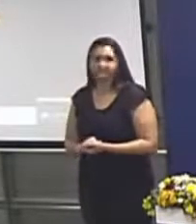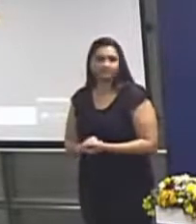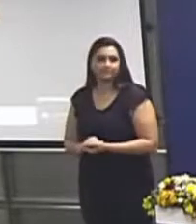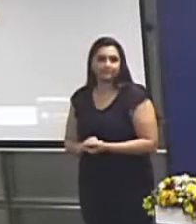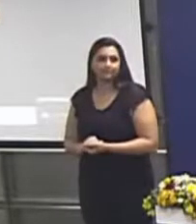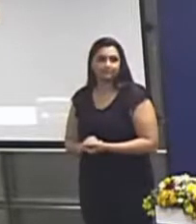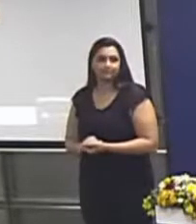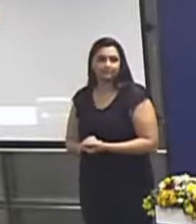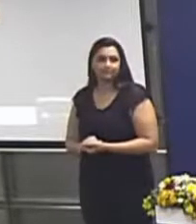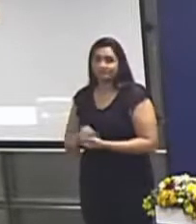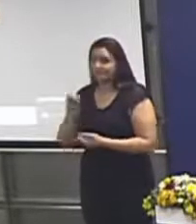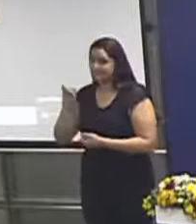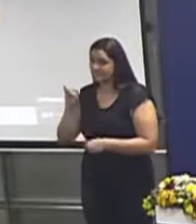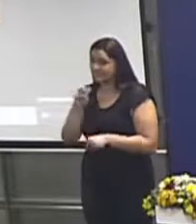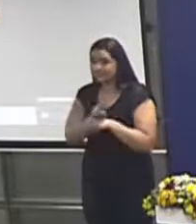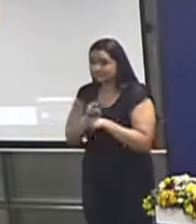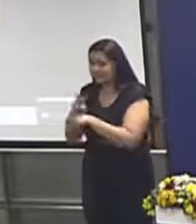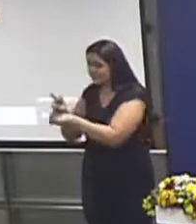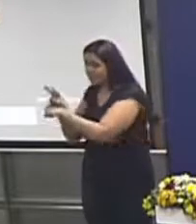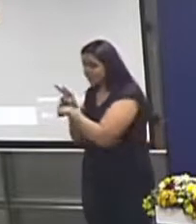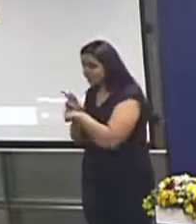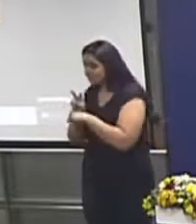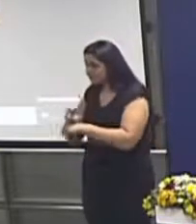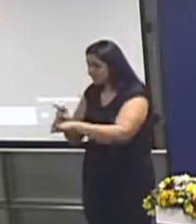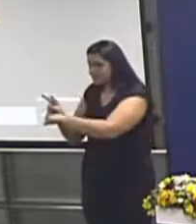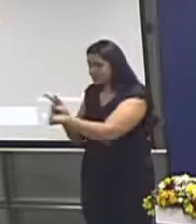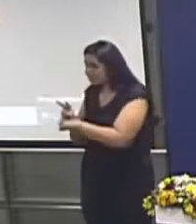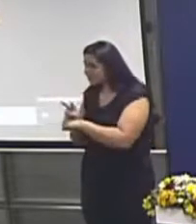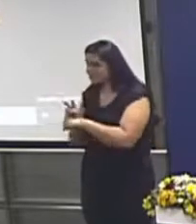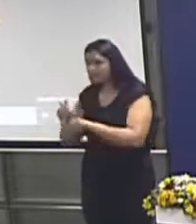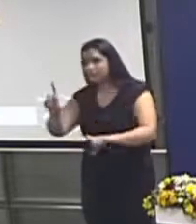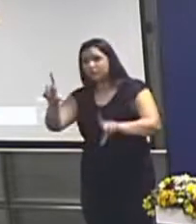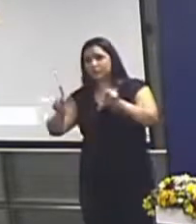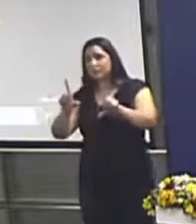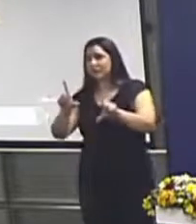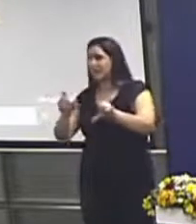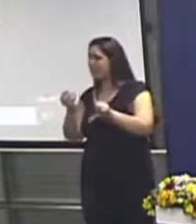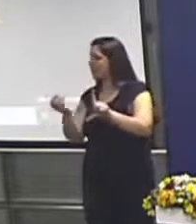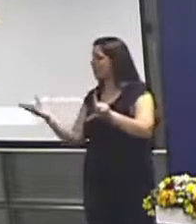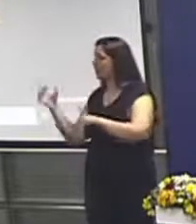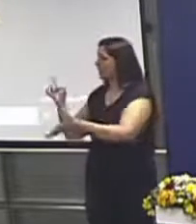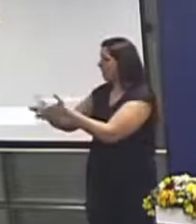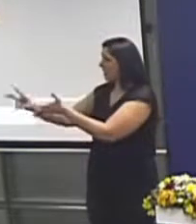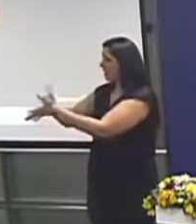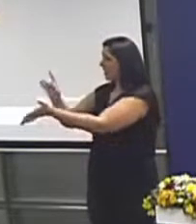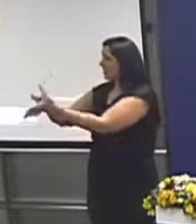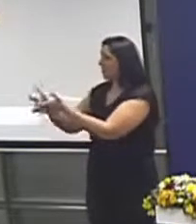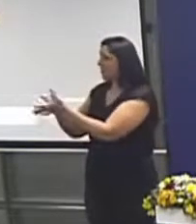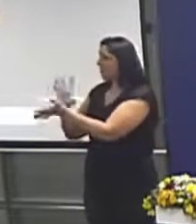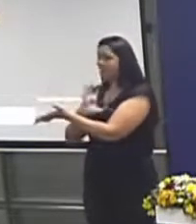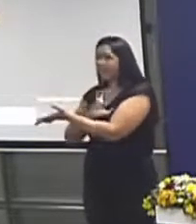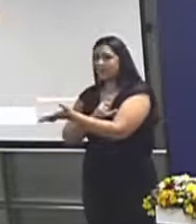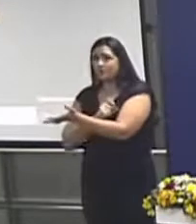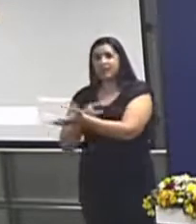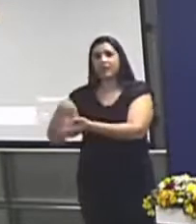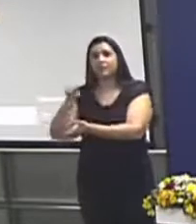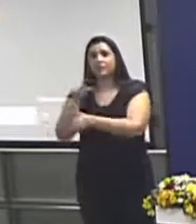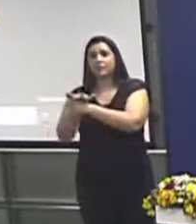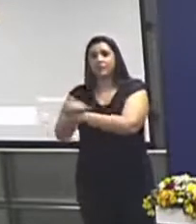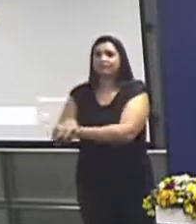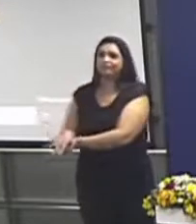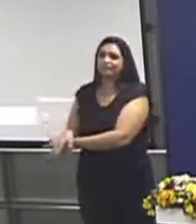Se você não cuidar, os jornais farão você odiar as pessoas que estão sendo oprimidas e amar as pessoas que estão